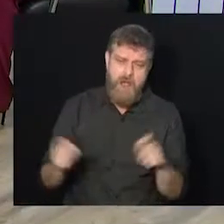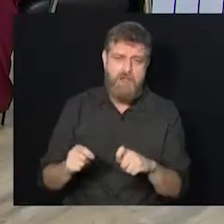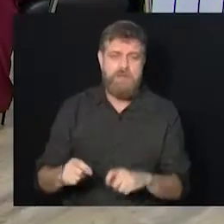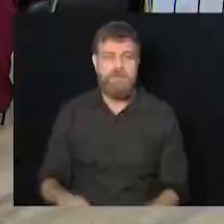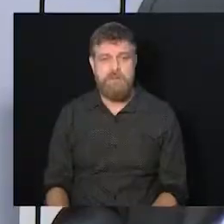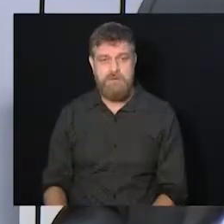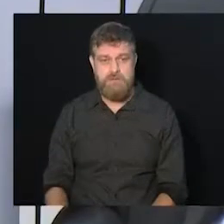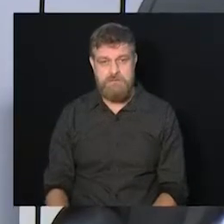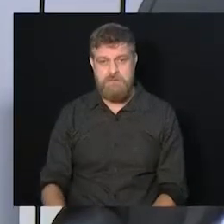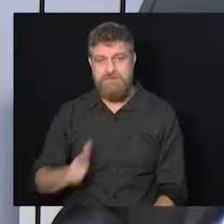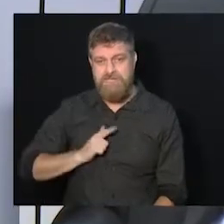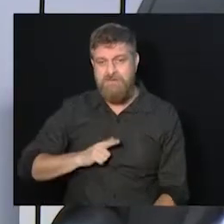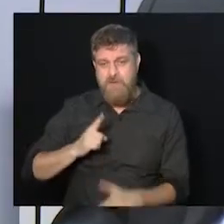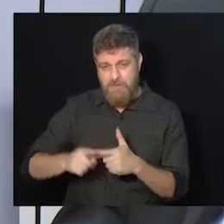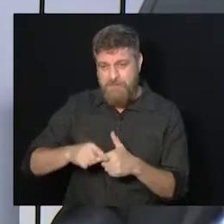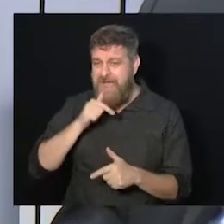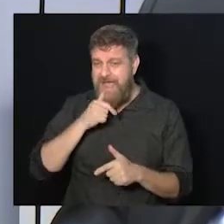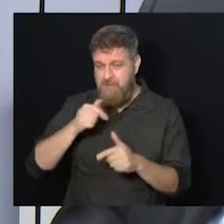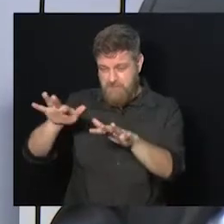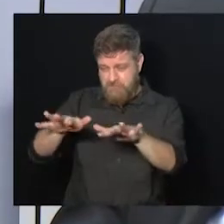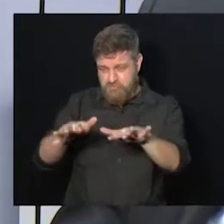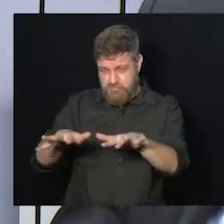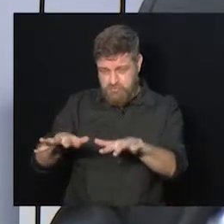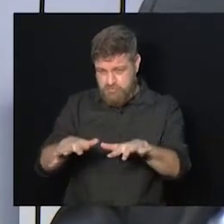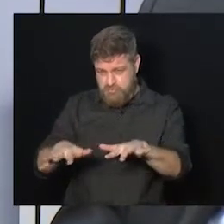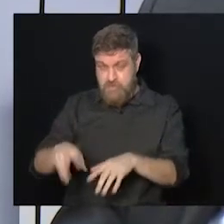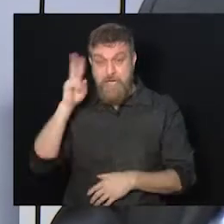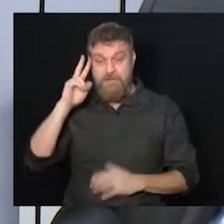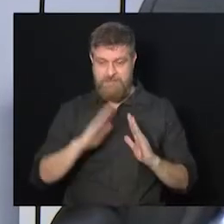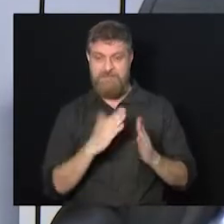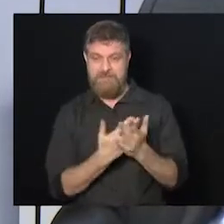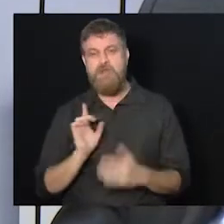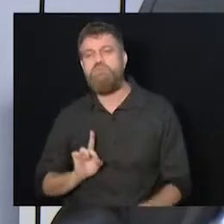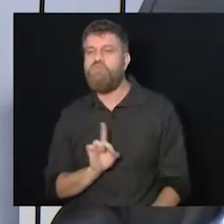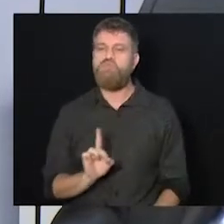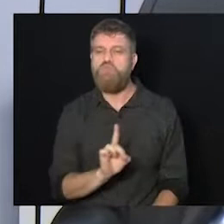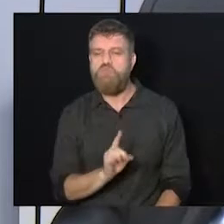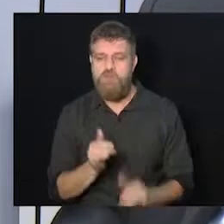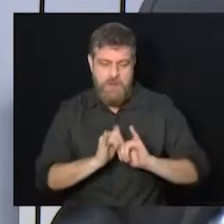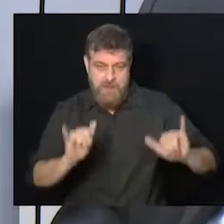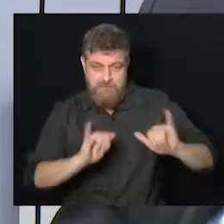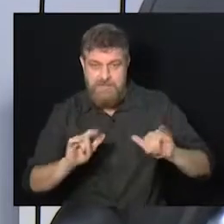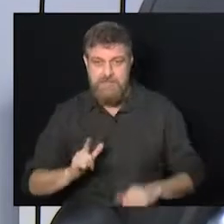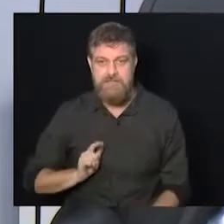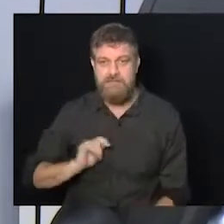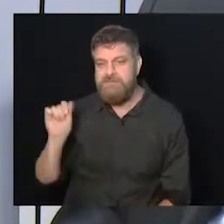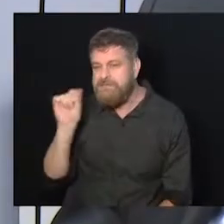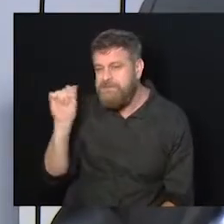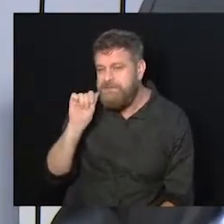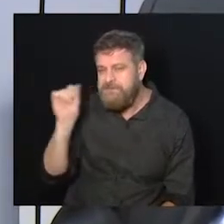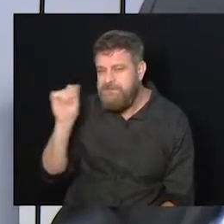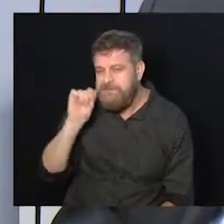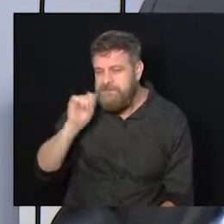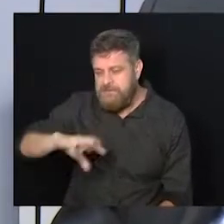quando a gente teve aquela crise hídrica, eu lembro que eu entrei em sala de aula e falei, gente, é o seguinte, eu comecei a escovar os dentes de